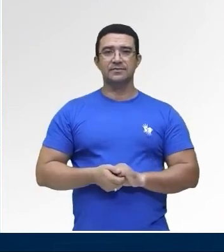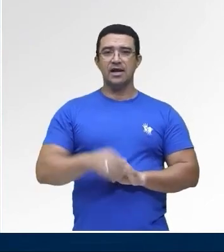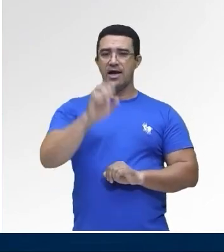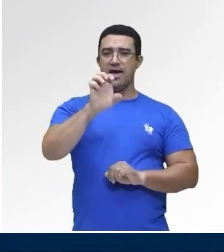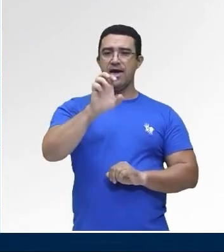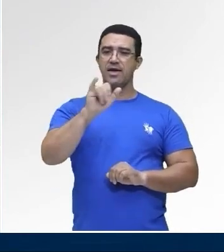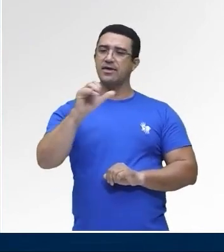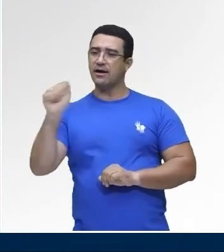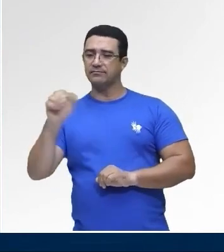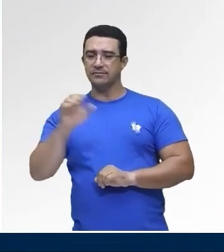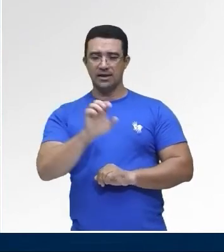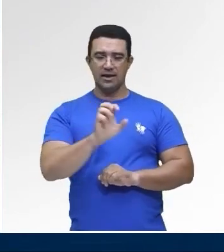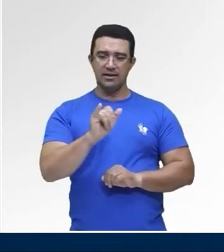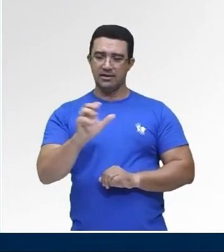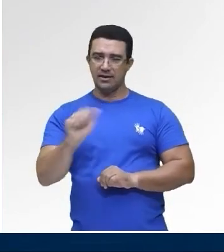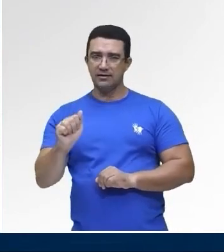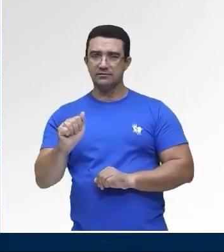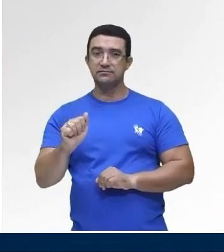Ok?